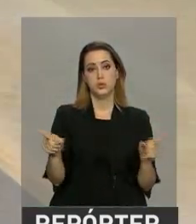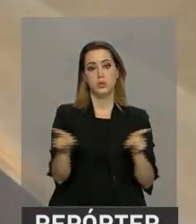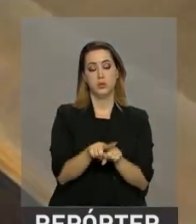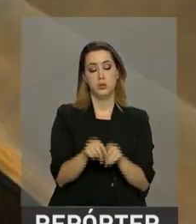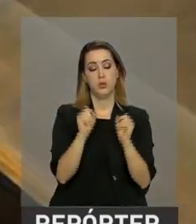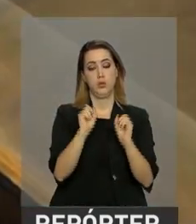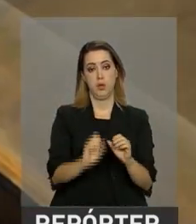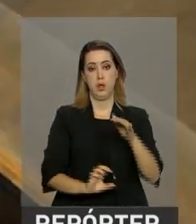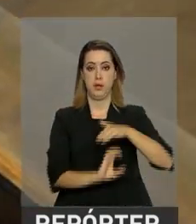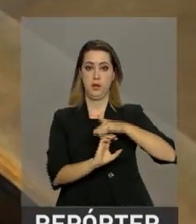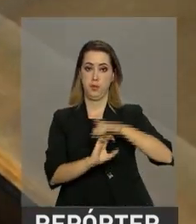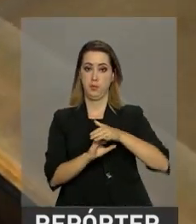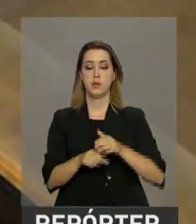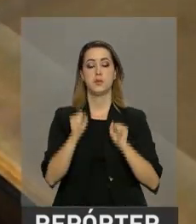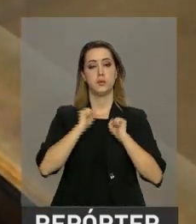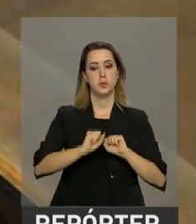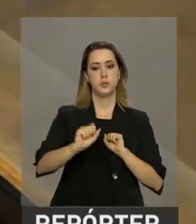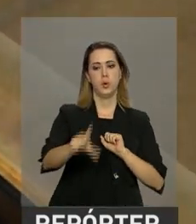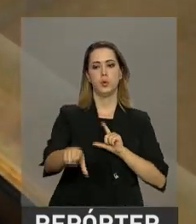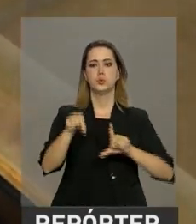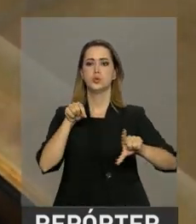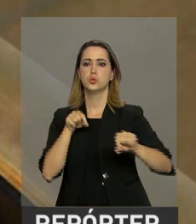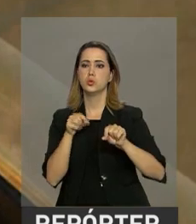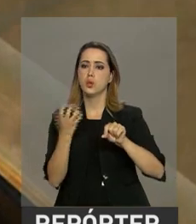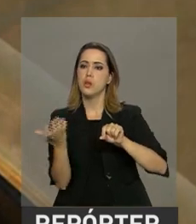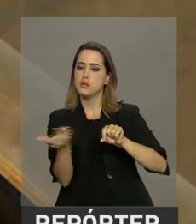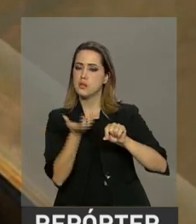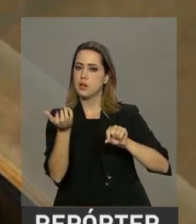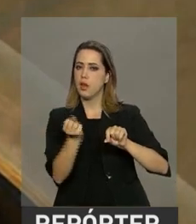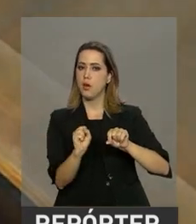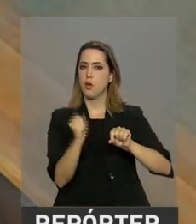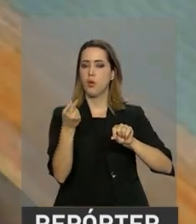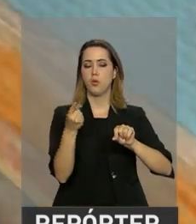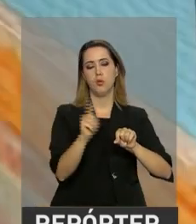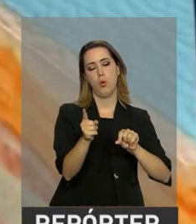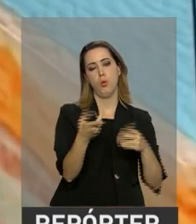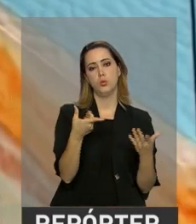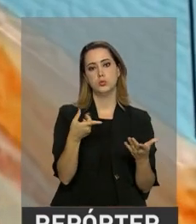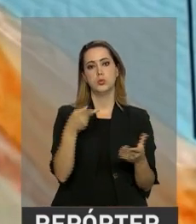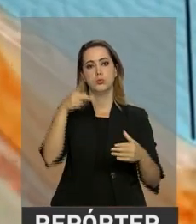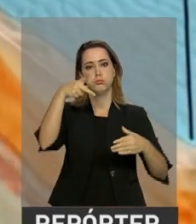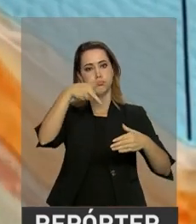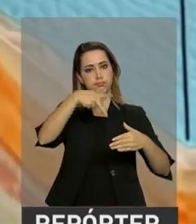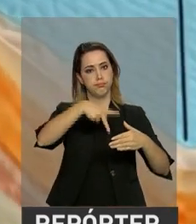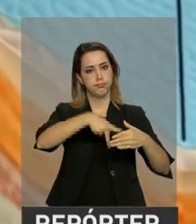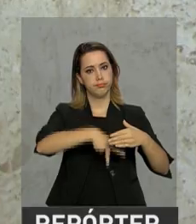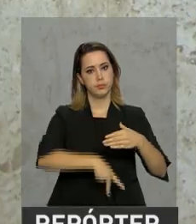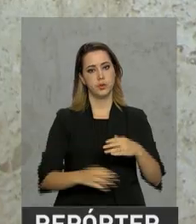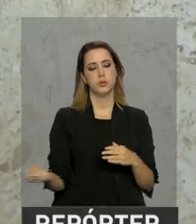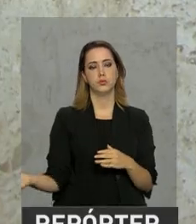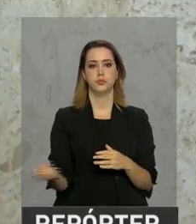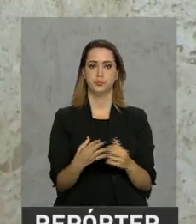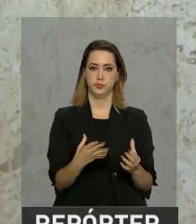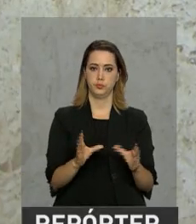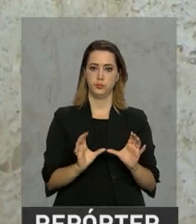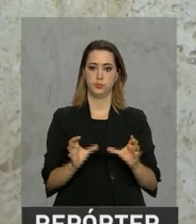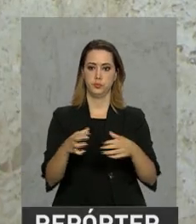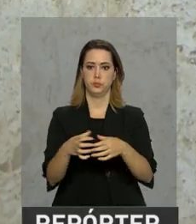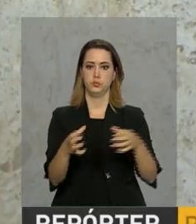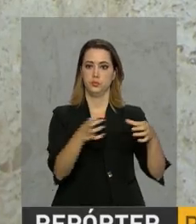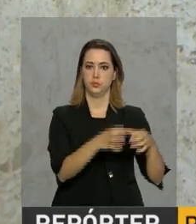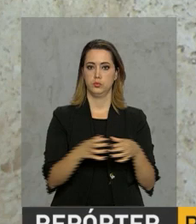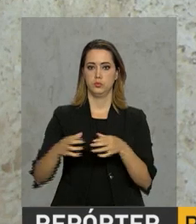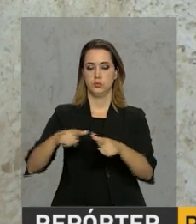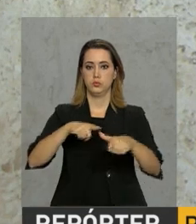mais e a empresa poderá escolher se quer ou não participar da exploração dos campos. A Petrobras,